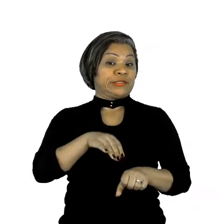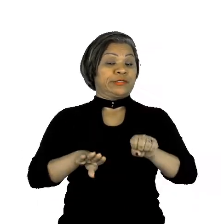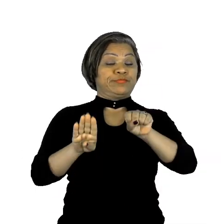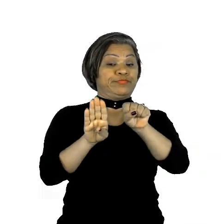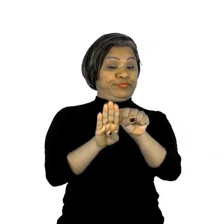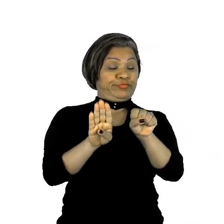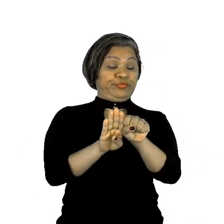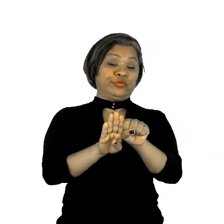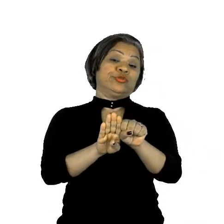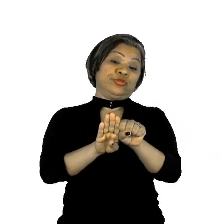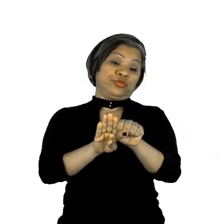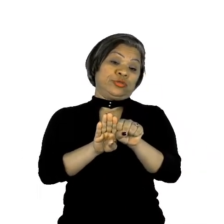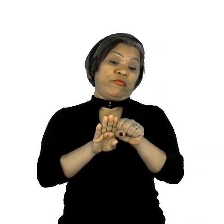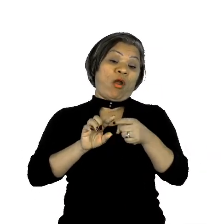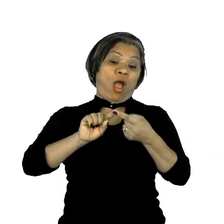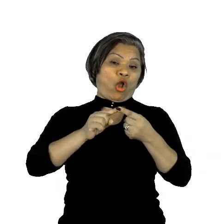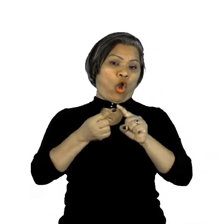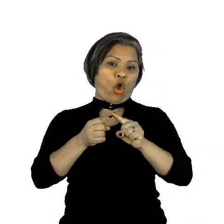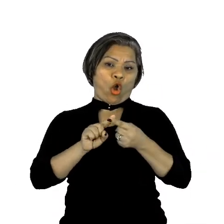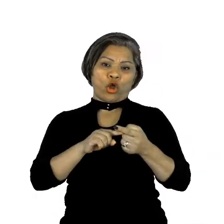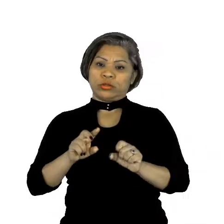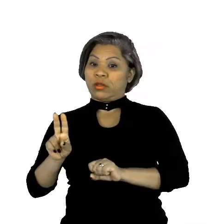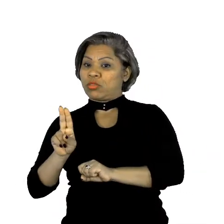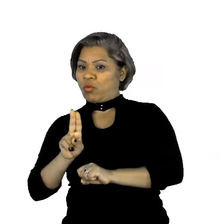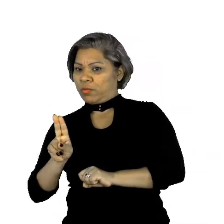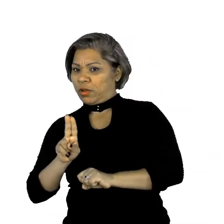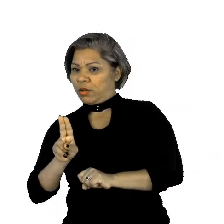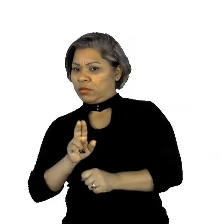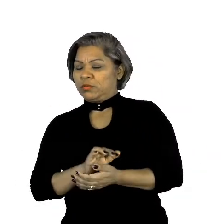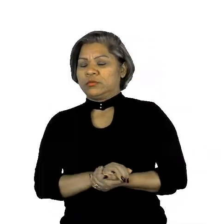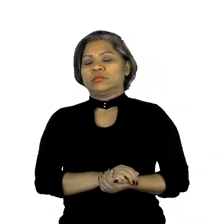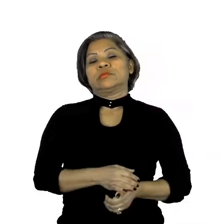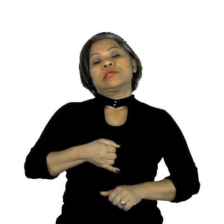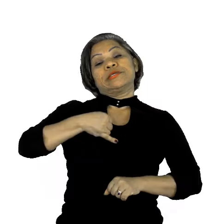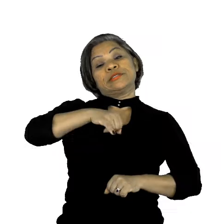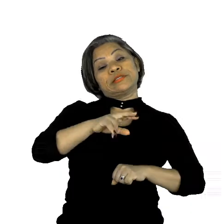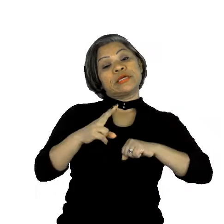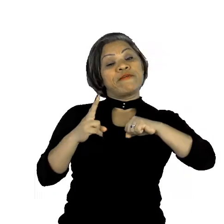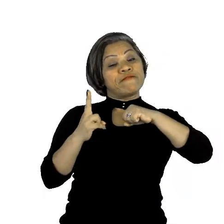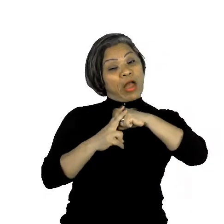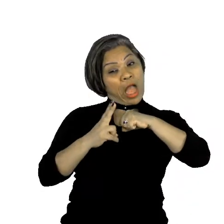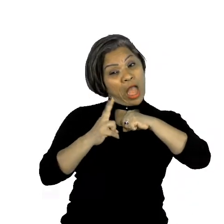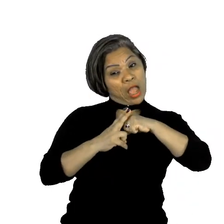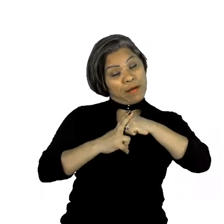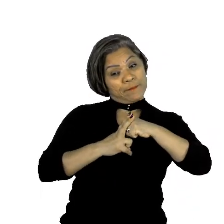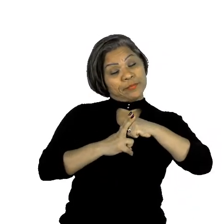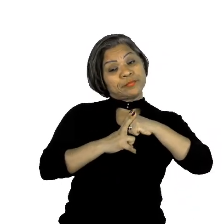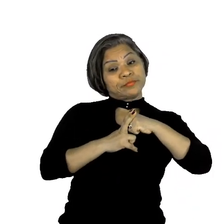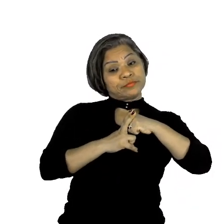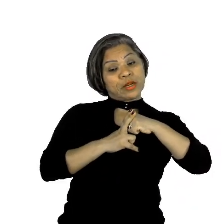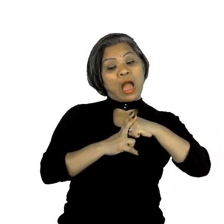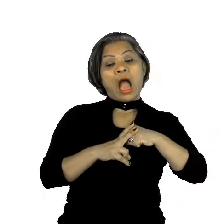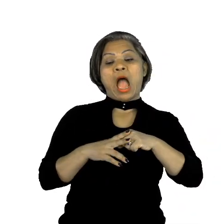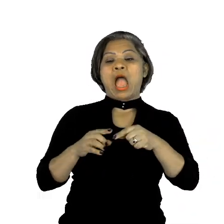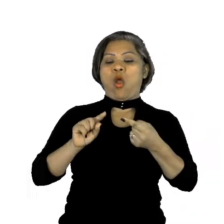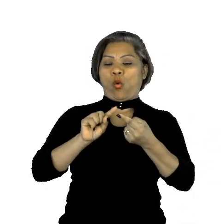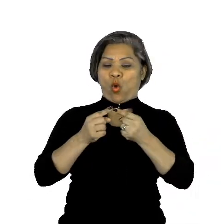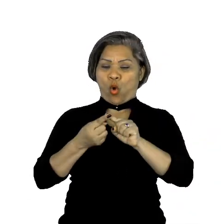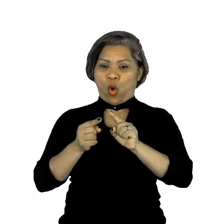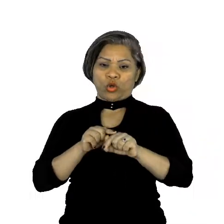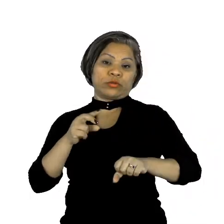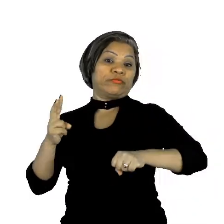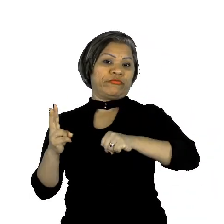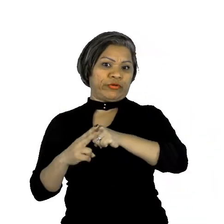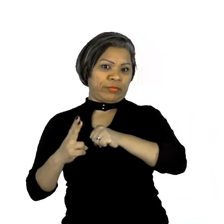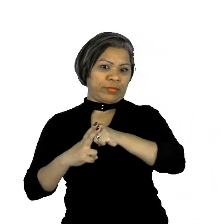uma concordância nominal. Agora, se for verbo, vai ser uma concordância verbal. Aí você vai marcar